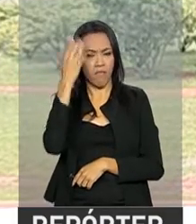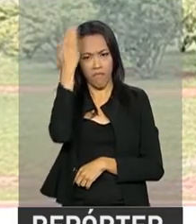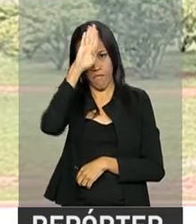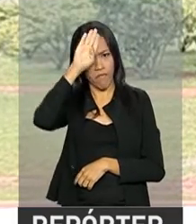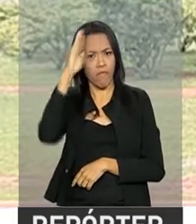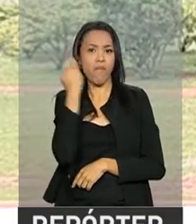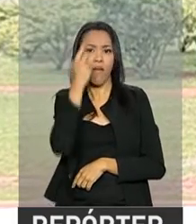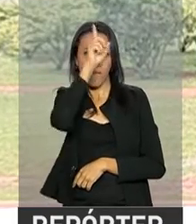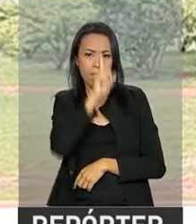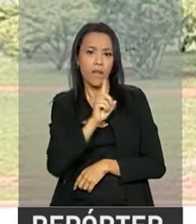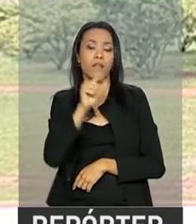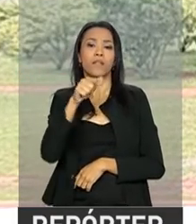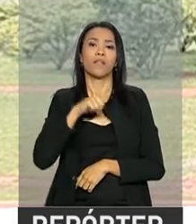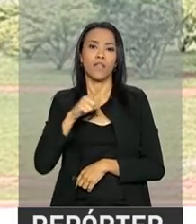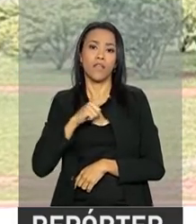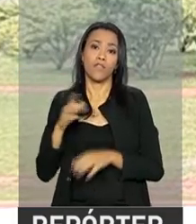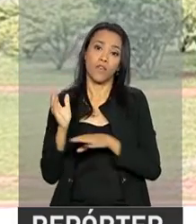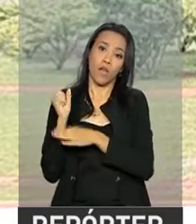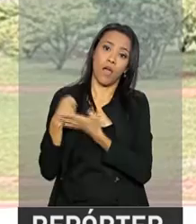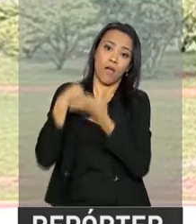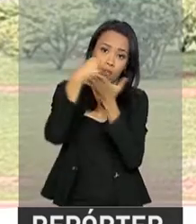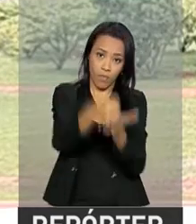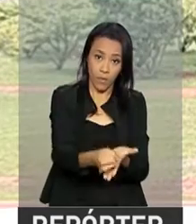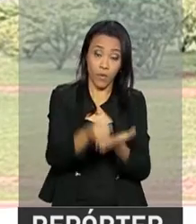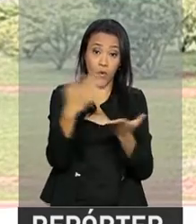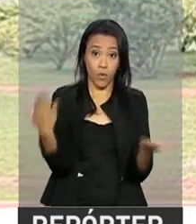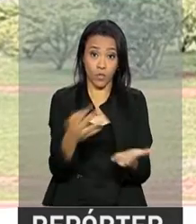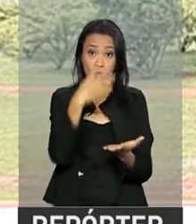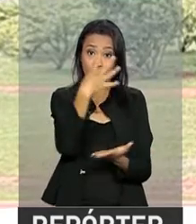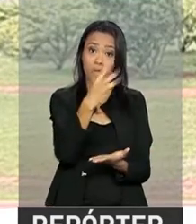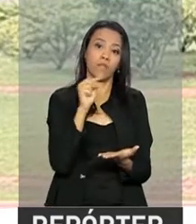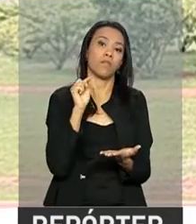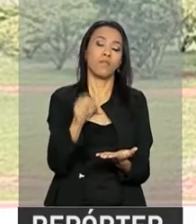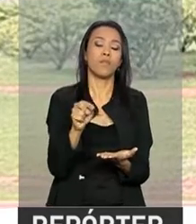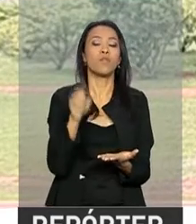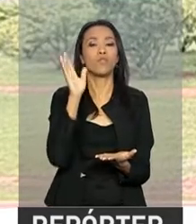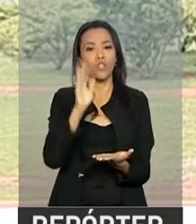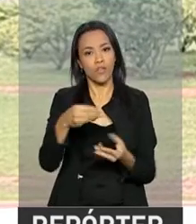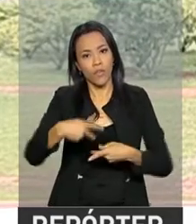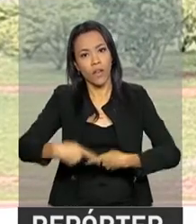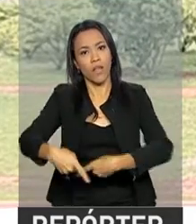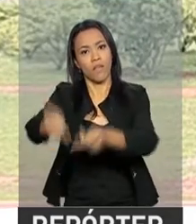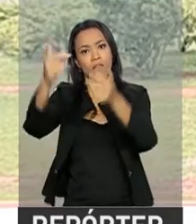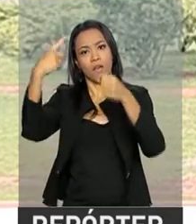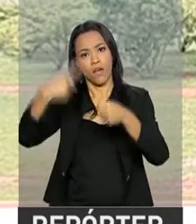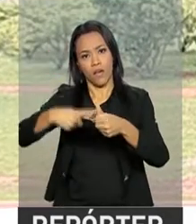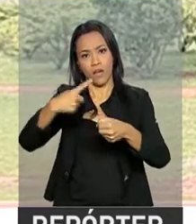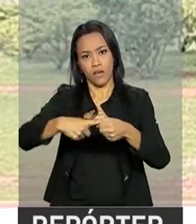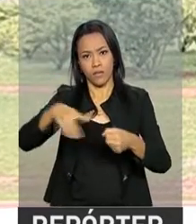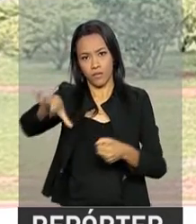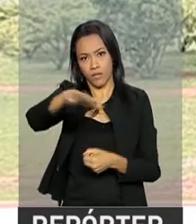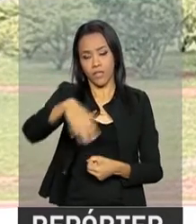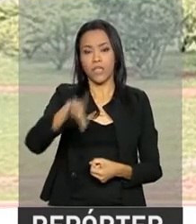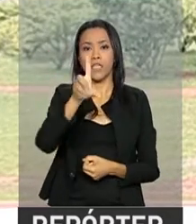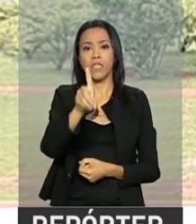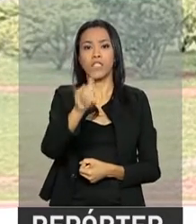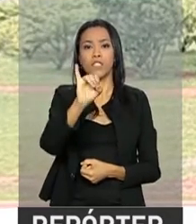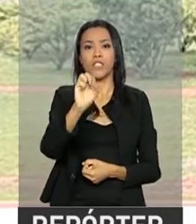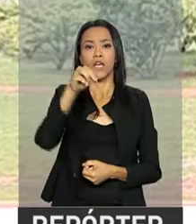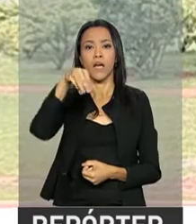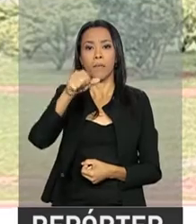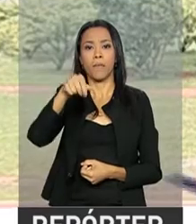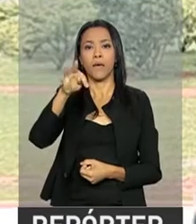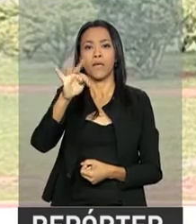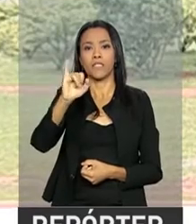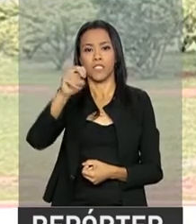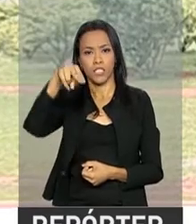manhã, 40 mil doses da vacina contra a doença foram enviadas para Diamantina, no Vale do Jequitinhonha. E amanhã,